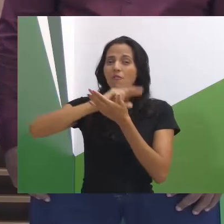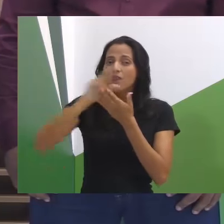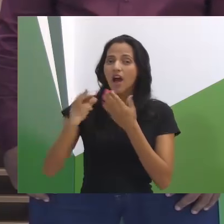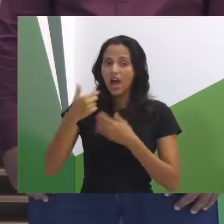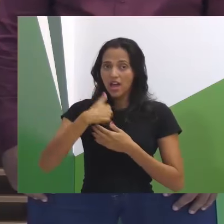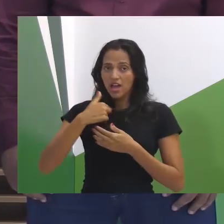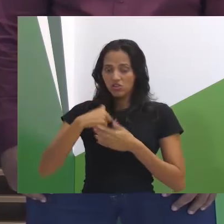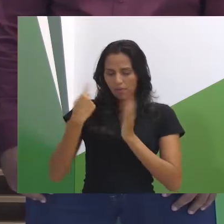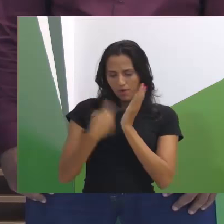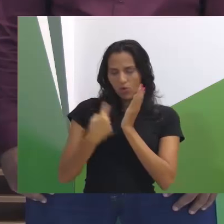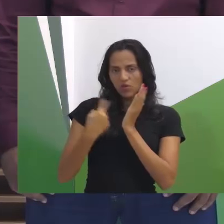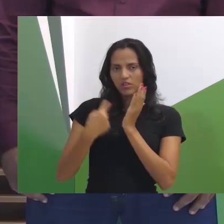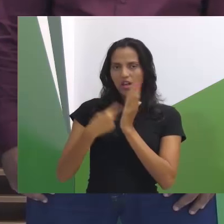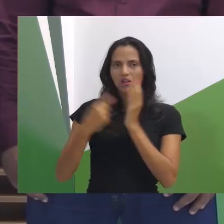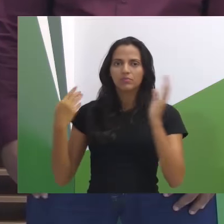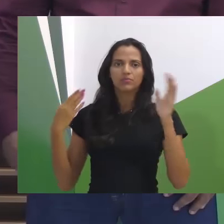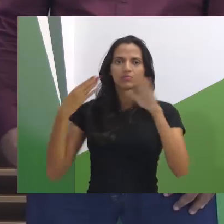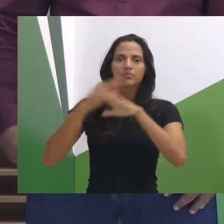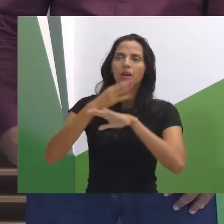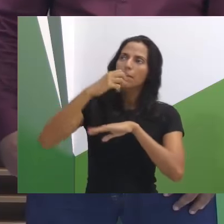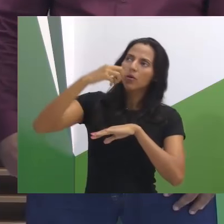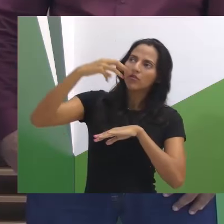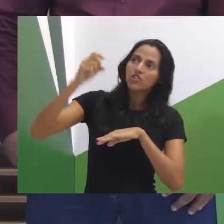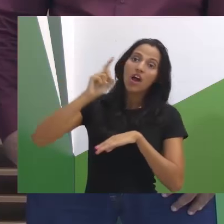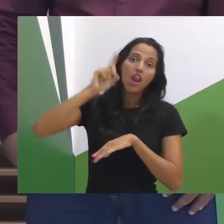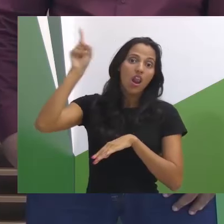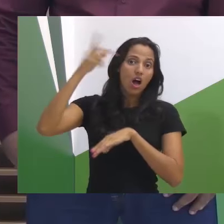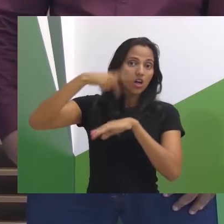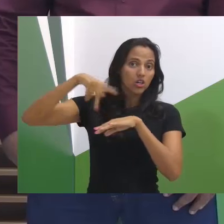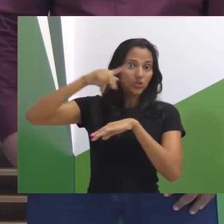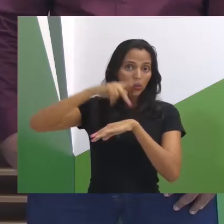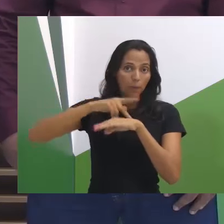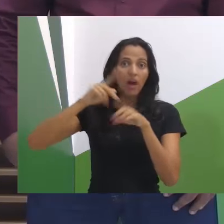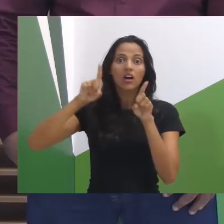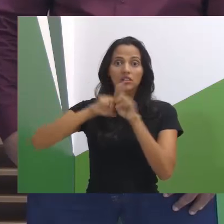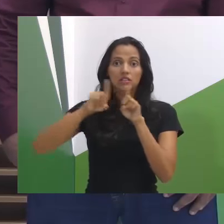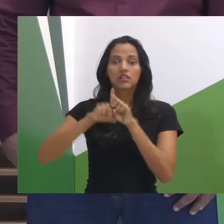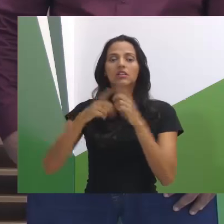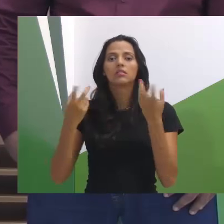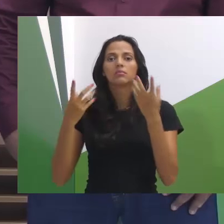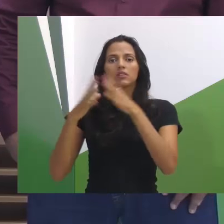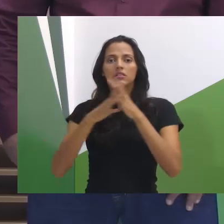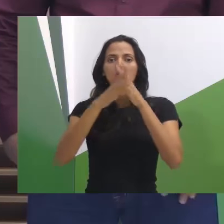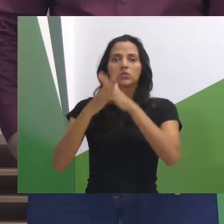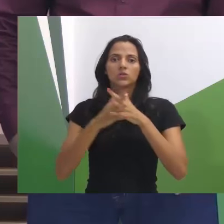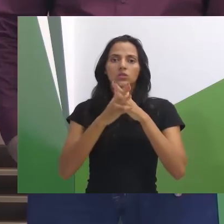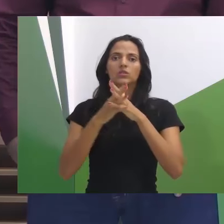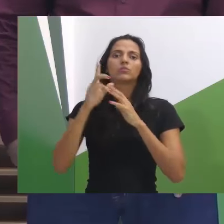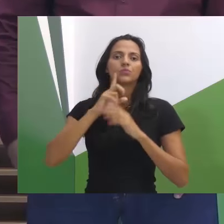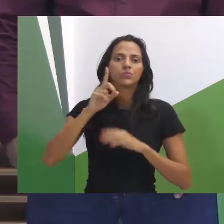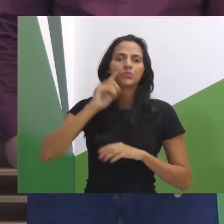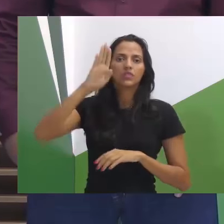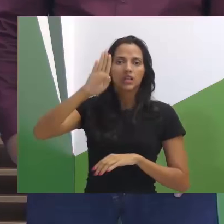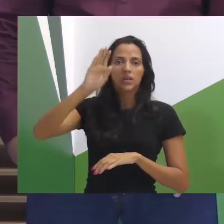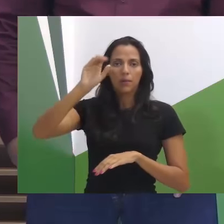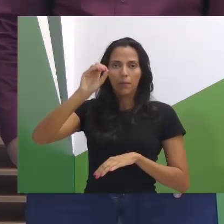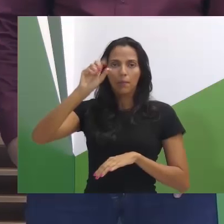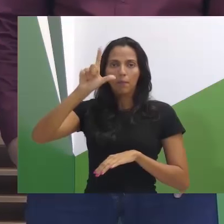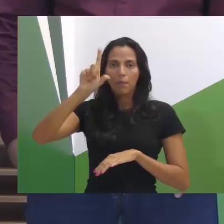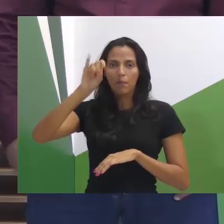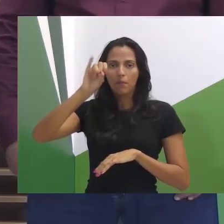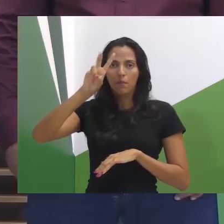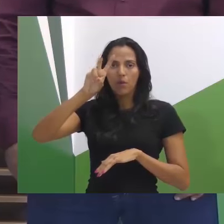convidado para dar palestra na Universidade Universidade San Andrés na Bolívia, em La Paz Porque eles querem,